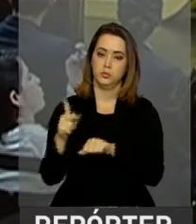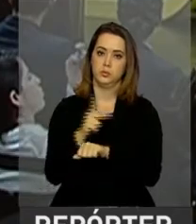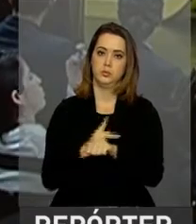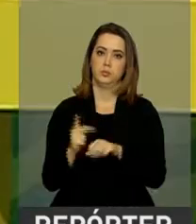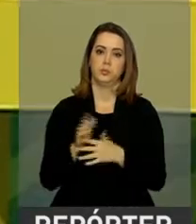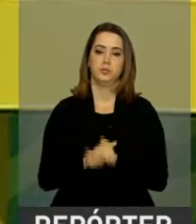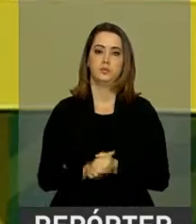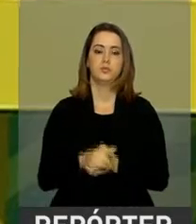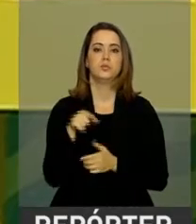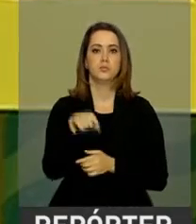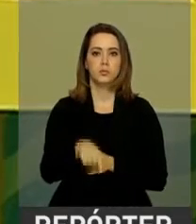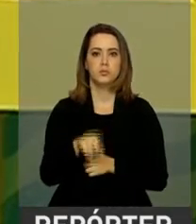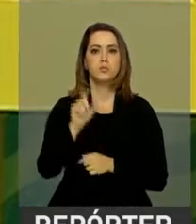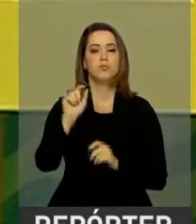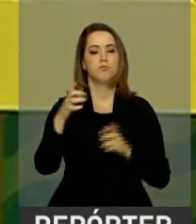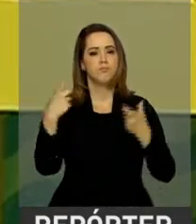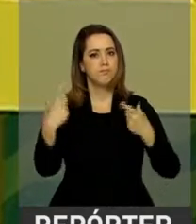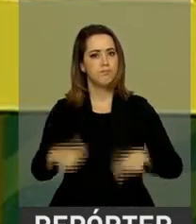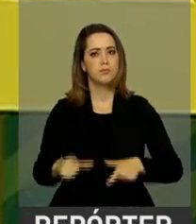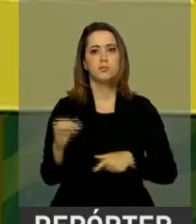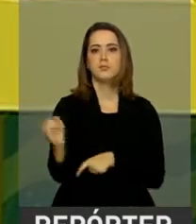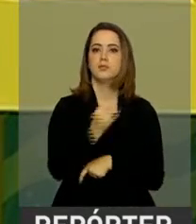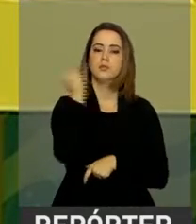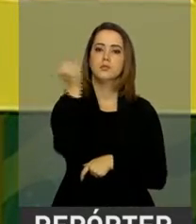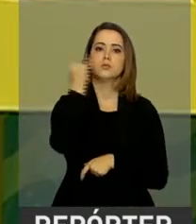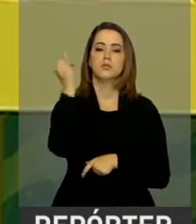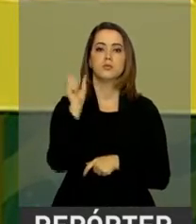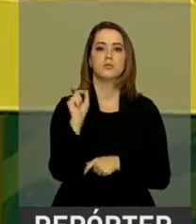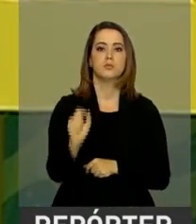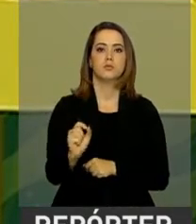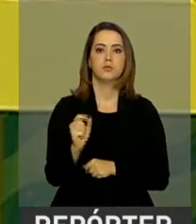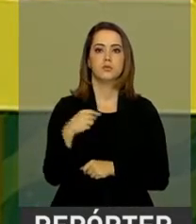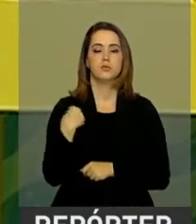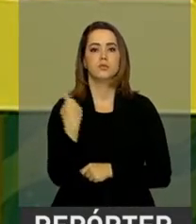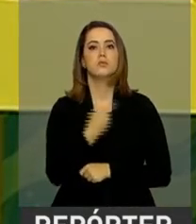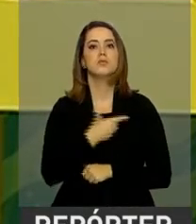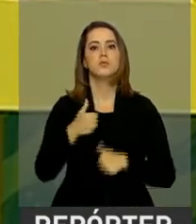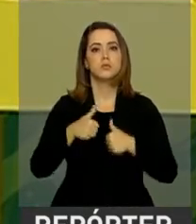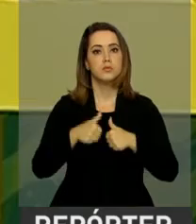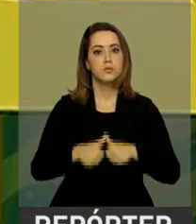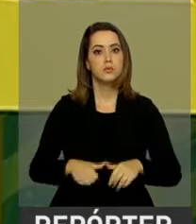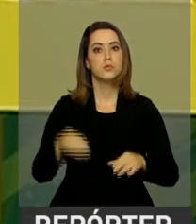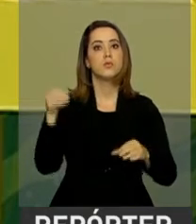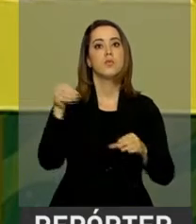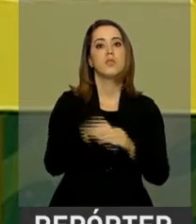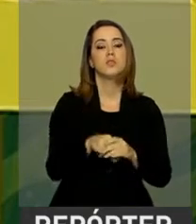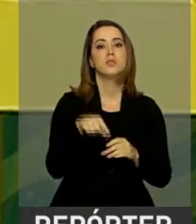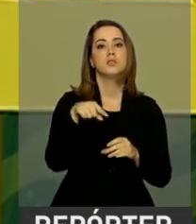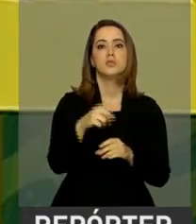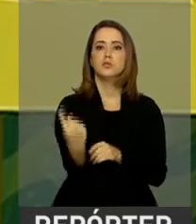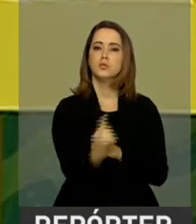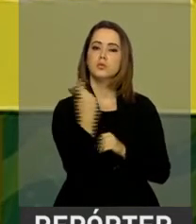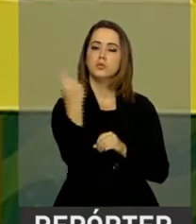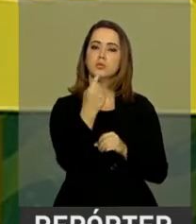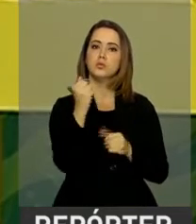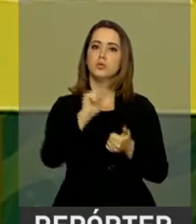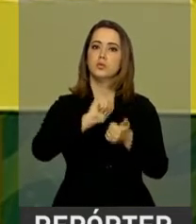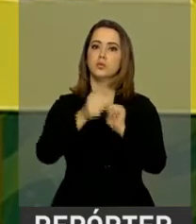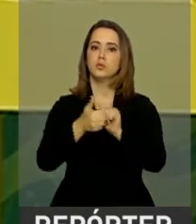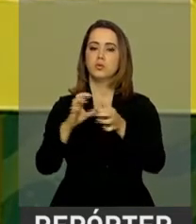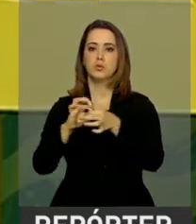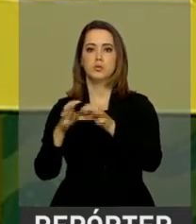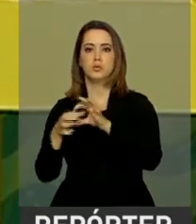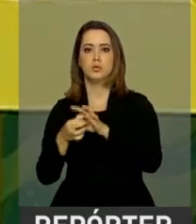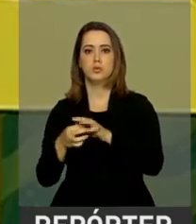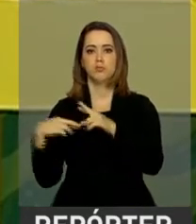do nosso país. Então, esse é um equipamento importantíssimo e que está instalado dentro de um dos legados dos Jogos Olímpicos,